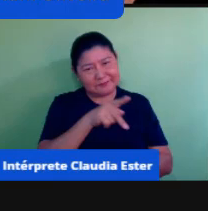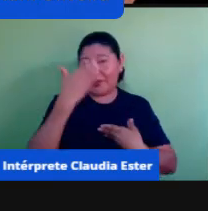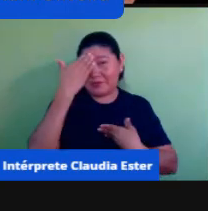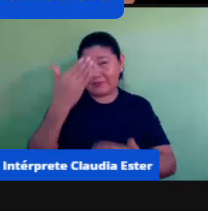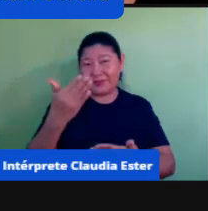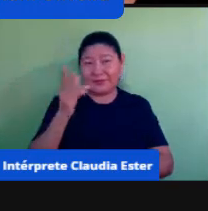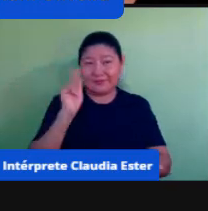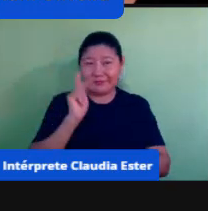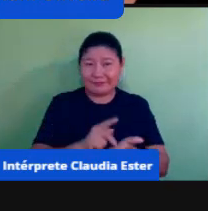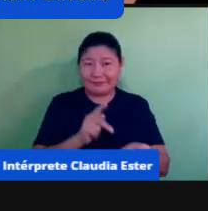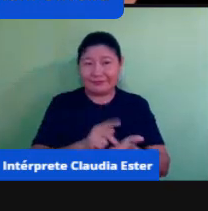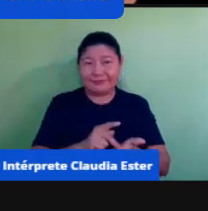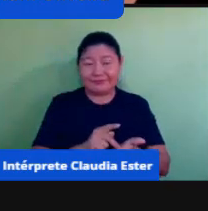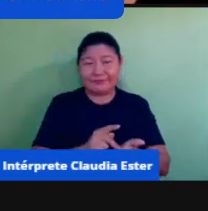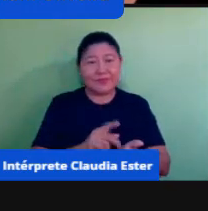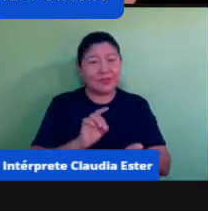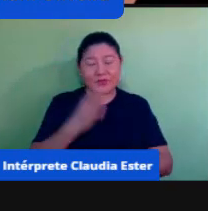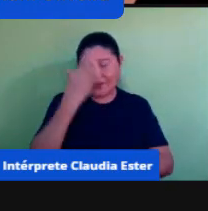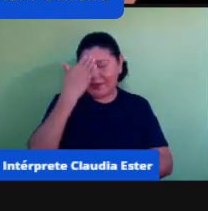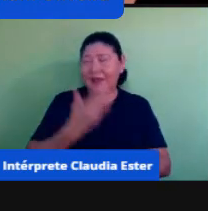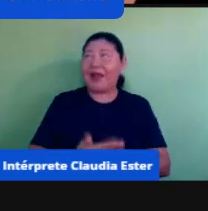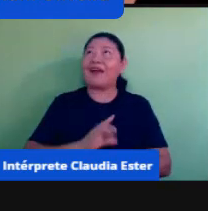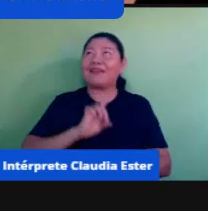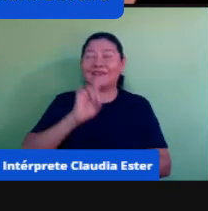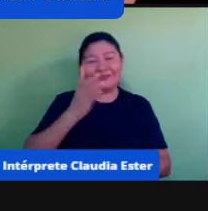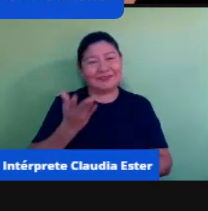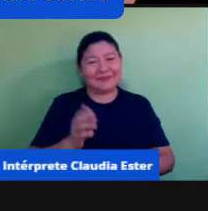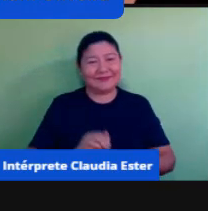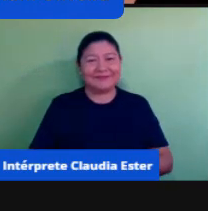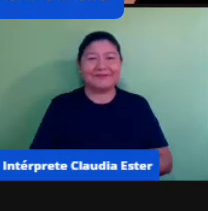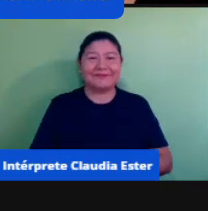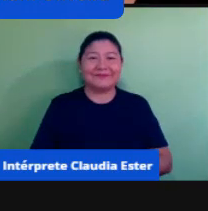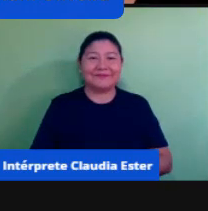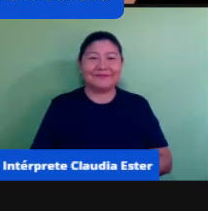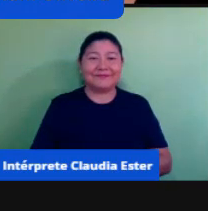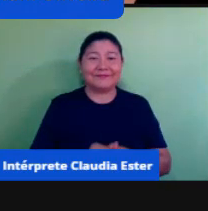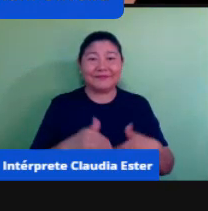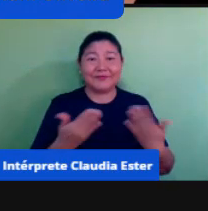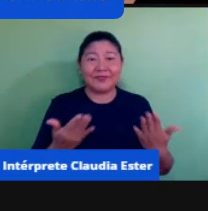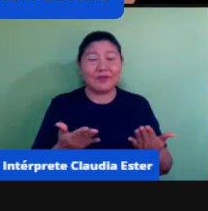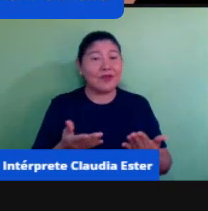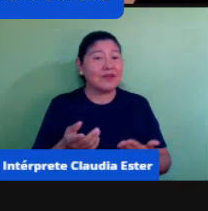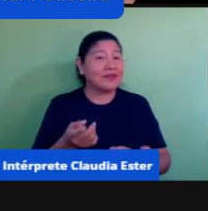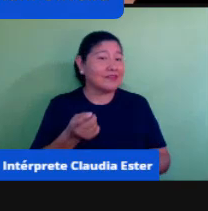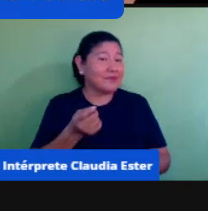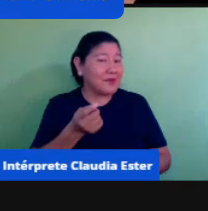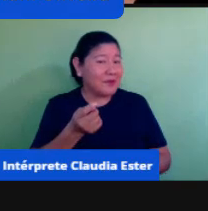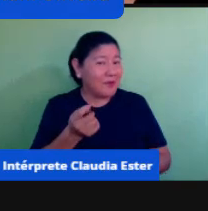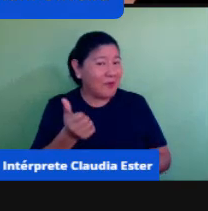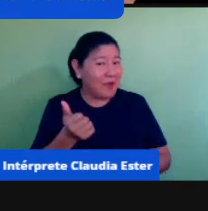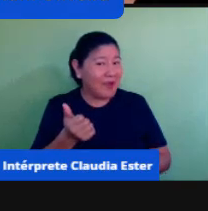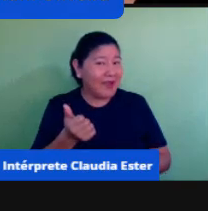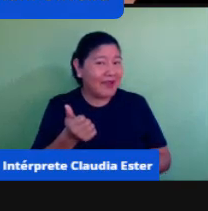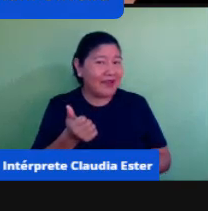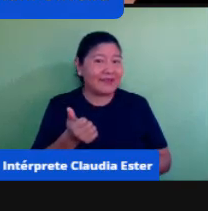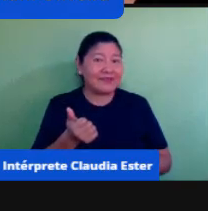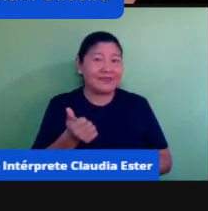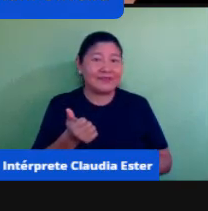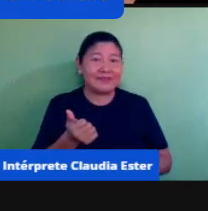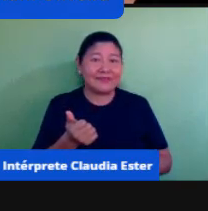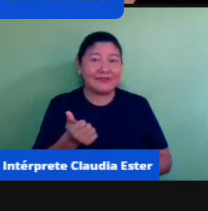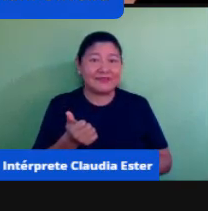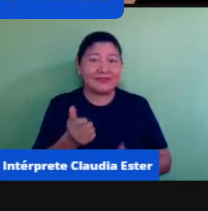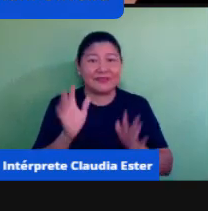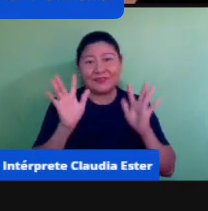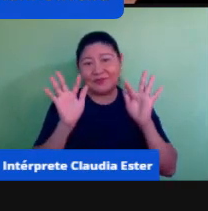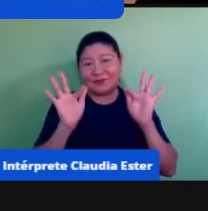mesmo, gratidão. E estamos chegando